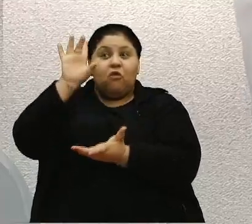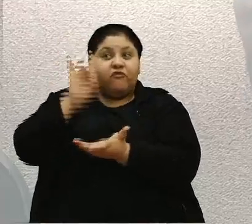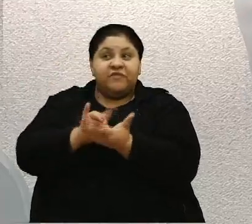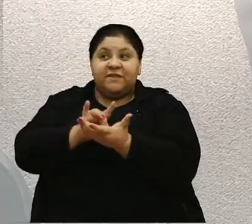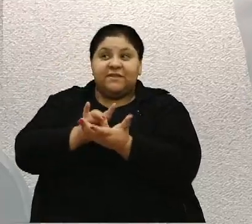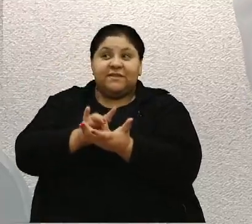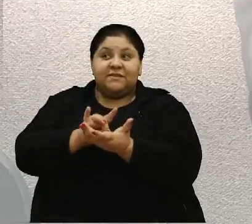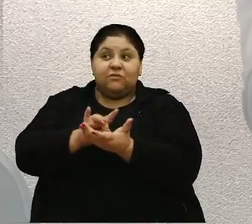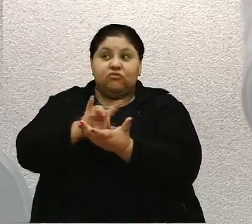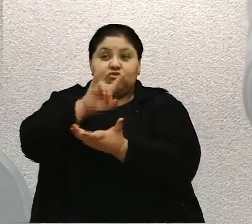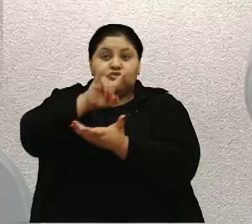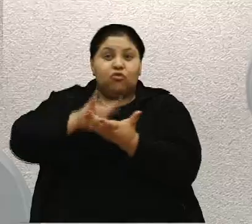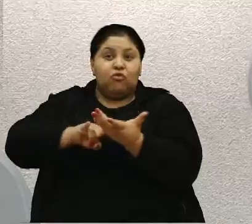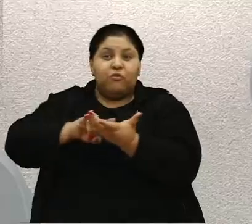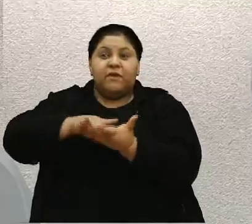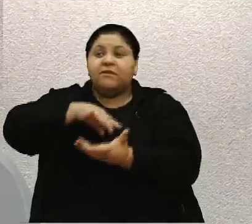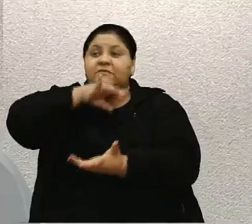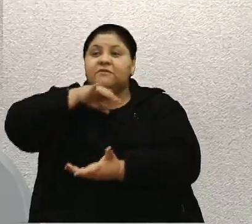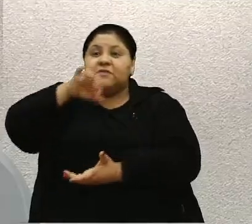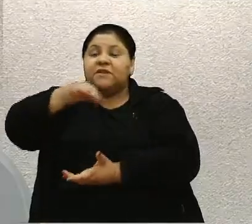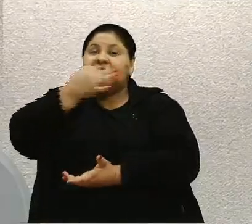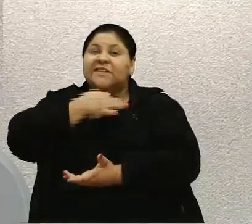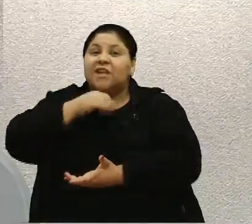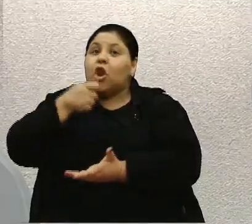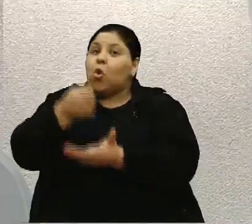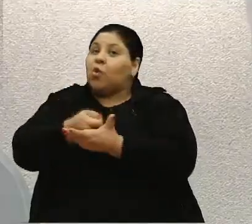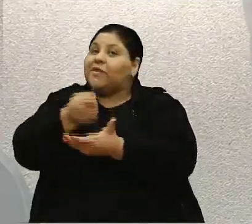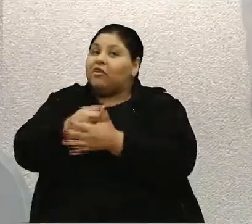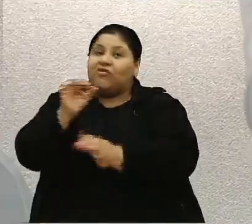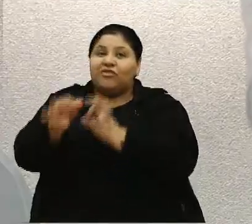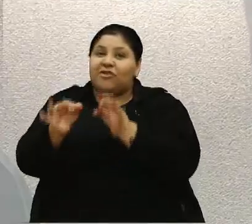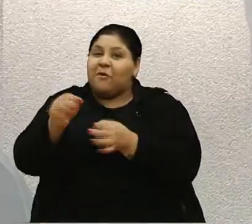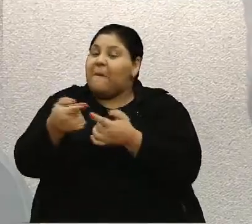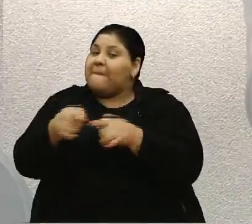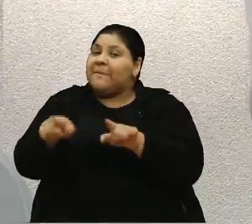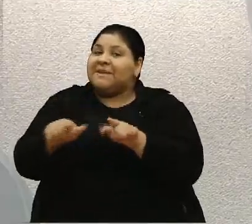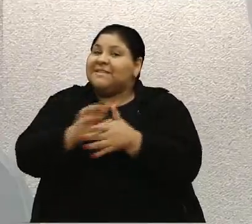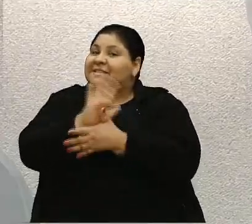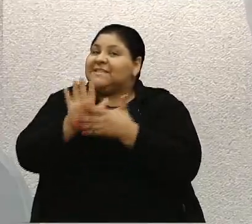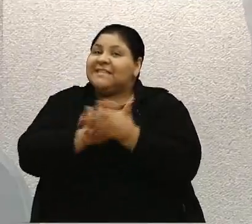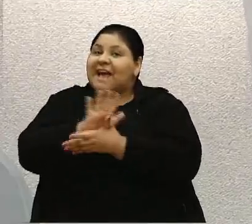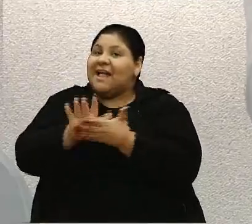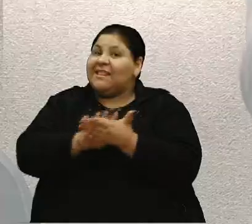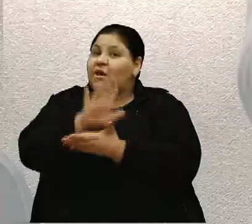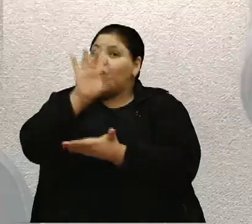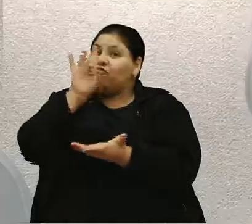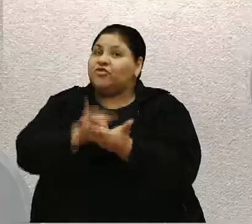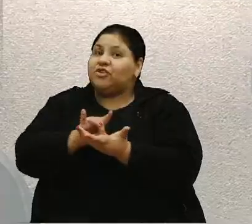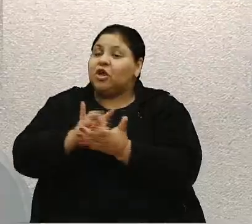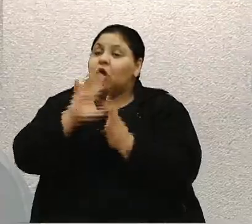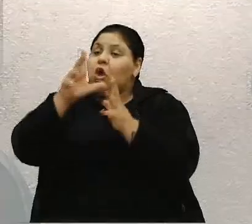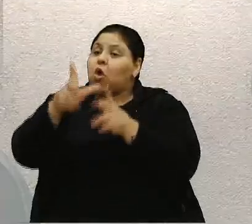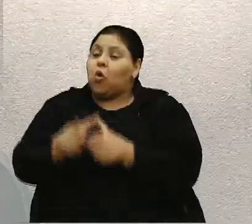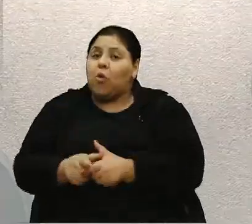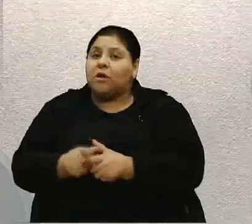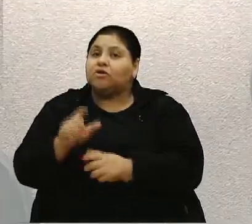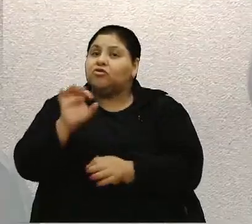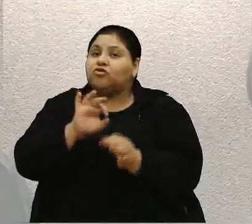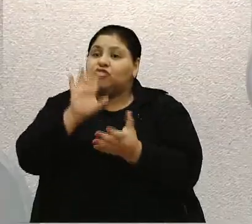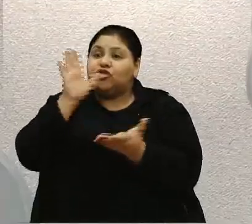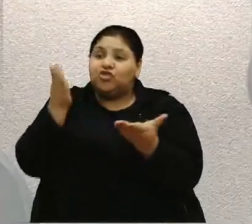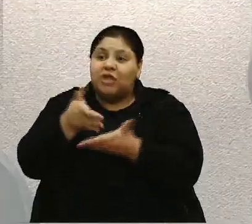Sul hoje. Estaríamos lutando na justiça, mas não teria nenhum tipo de regularização. E quantos já foram